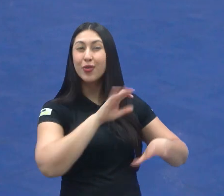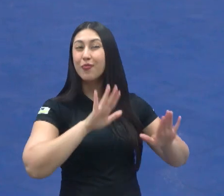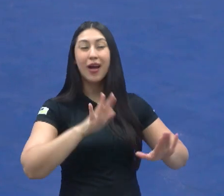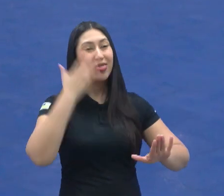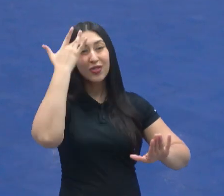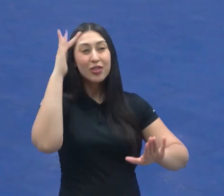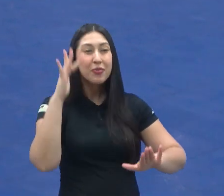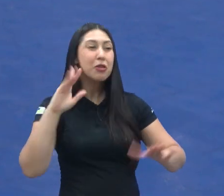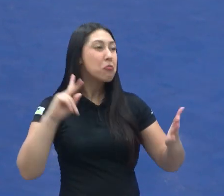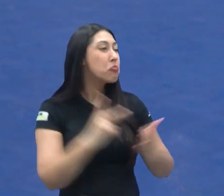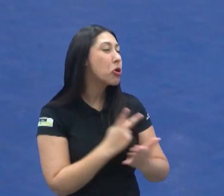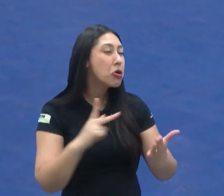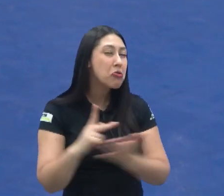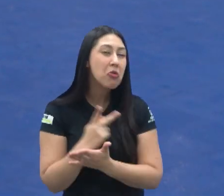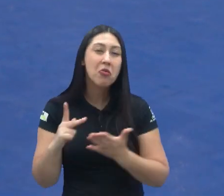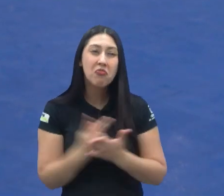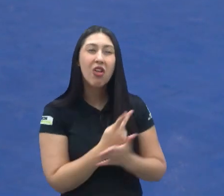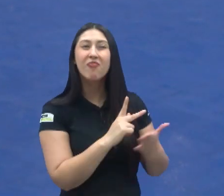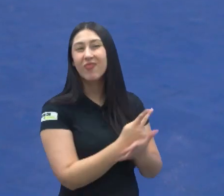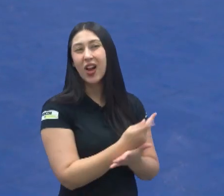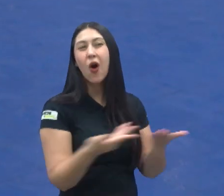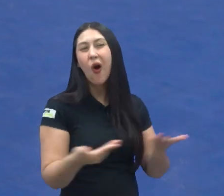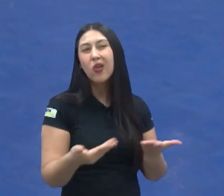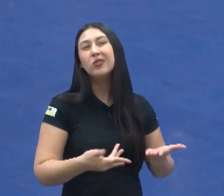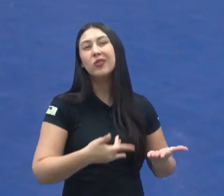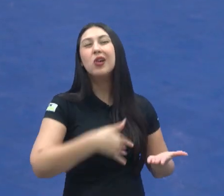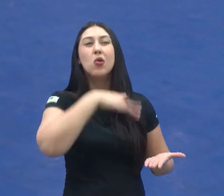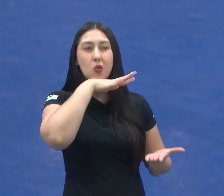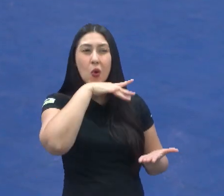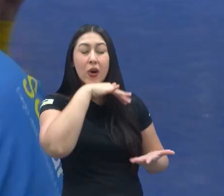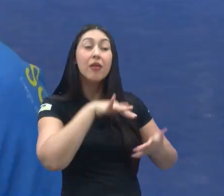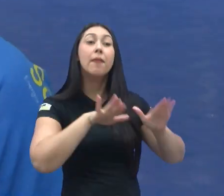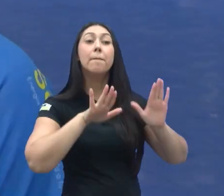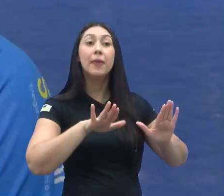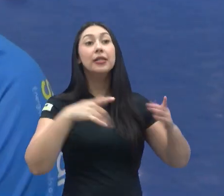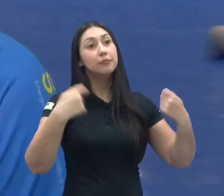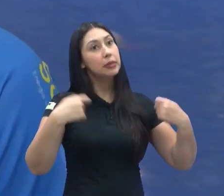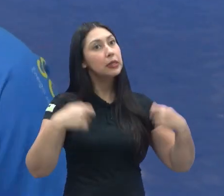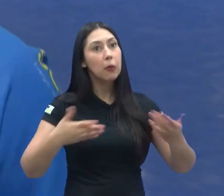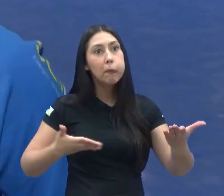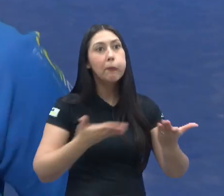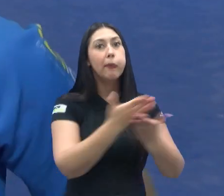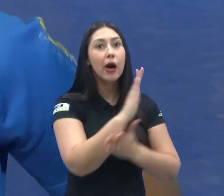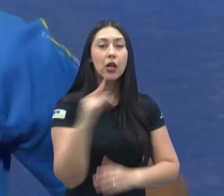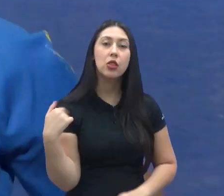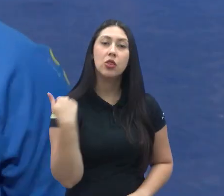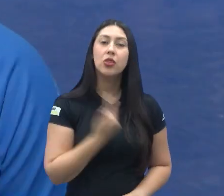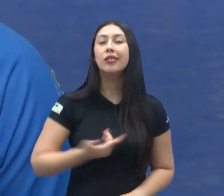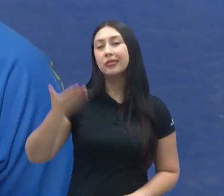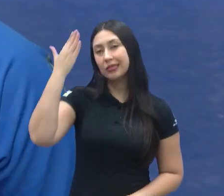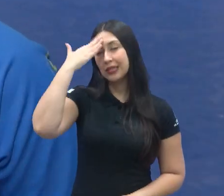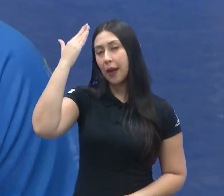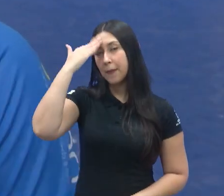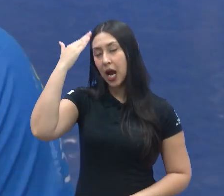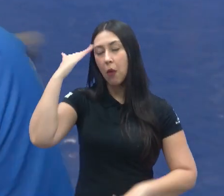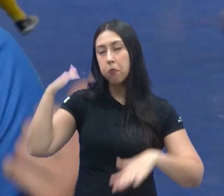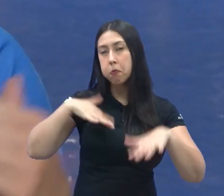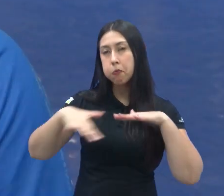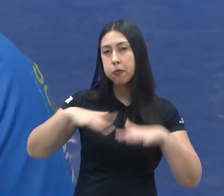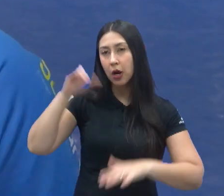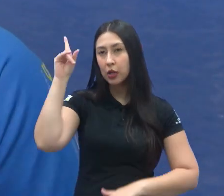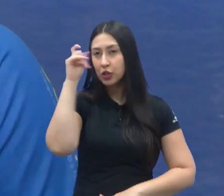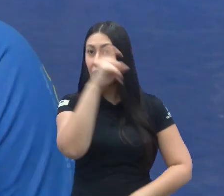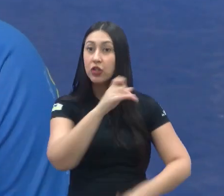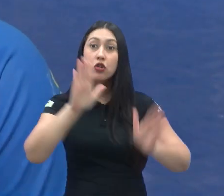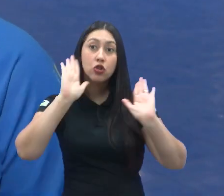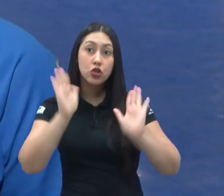acho que a gente não fez uma grande apresentação, mas o que valia hoje era a classificação. A gente já sabia que seria um jogo muito difícil, a gente já veio preparada para isso, a gente tentou